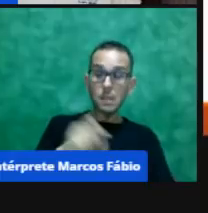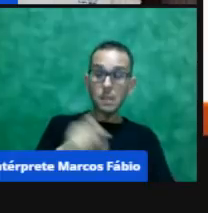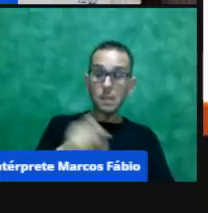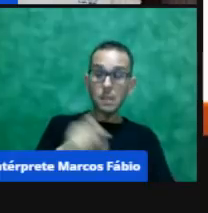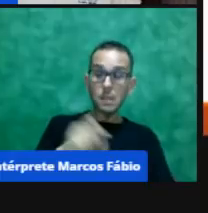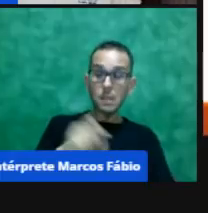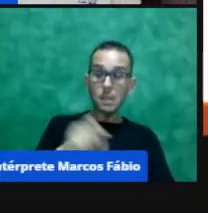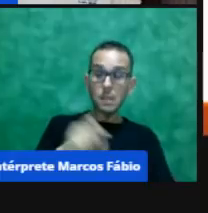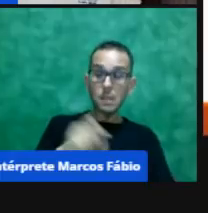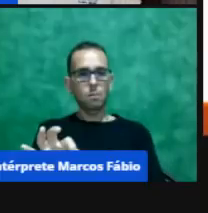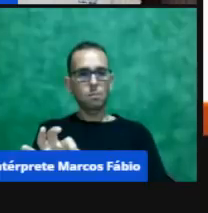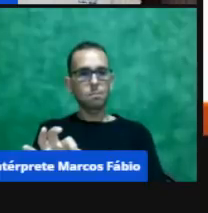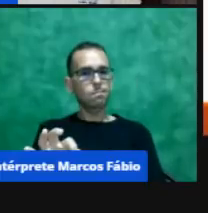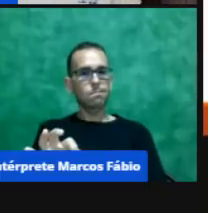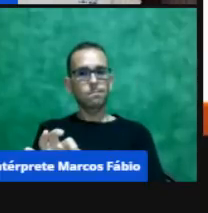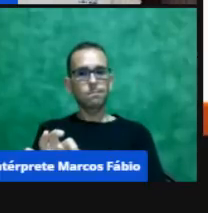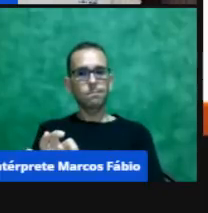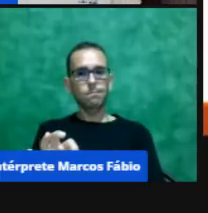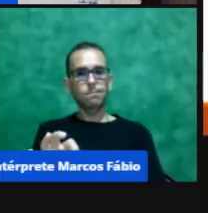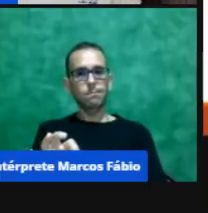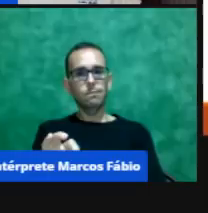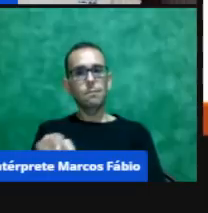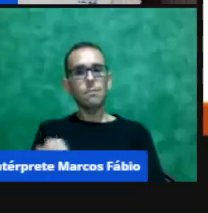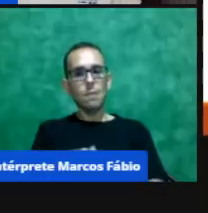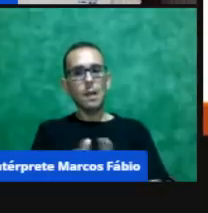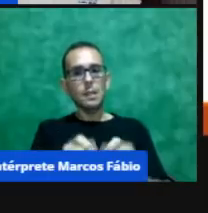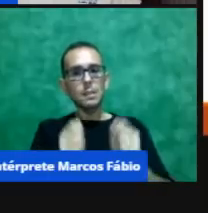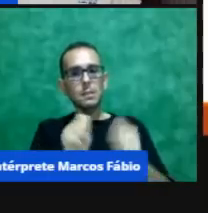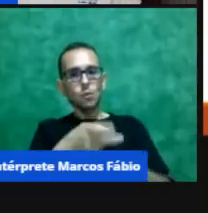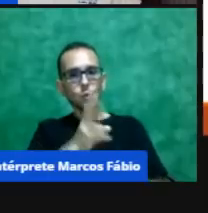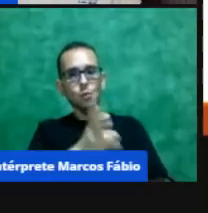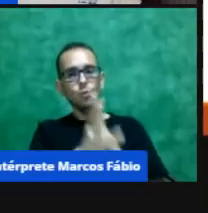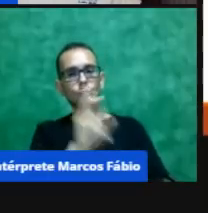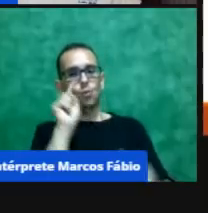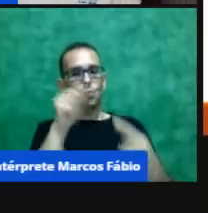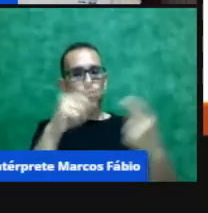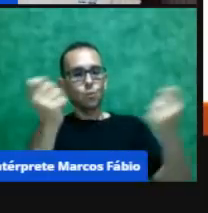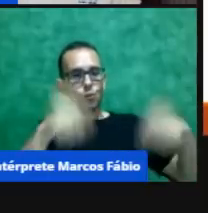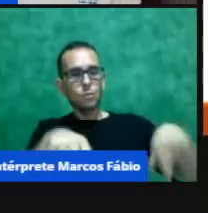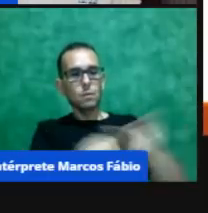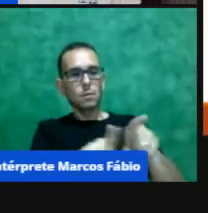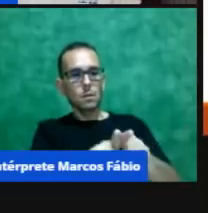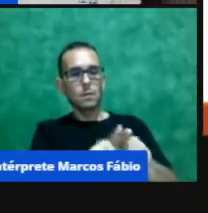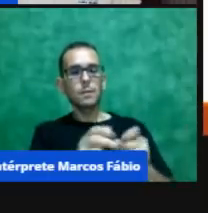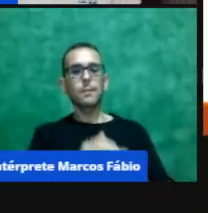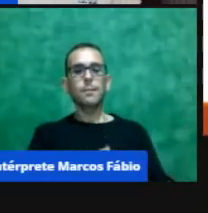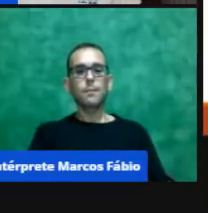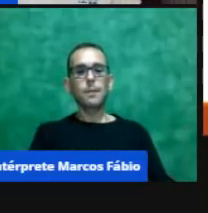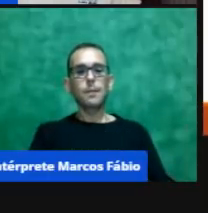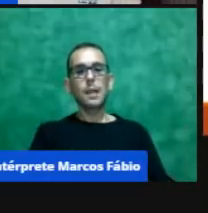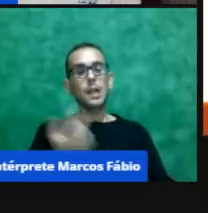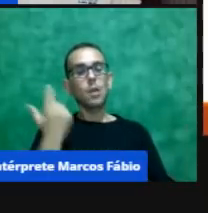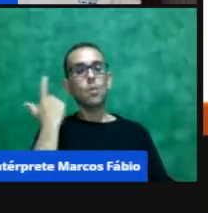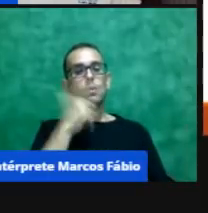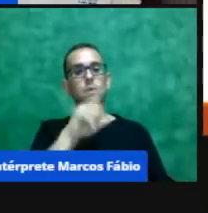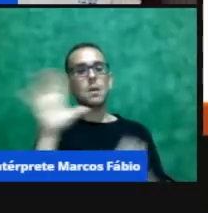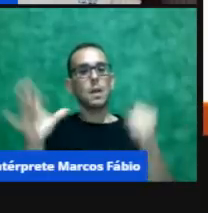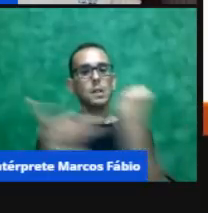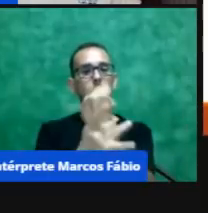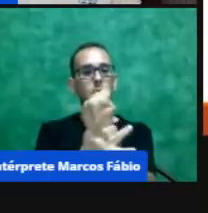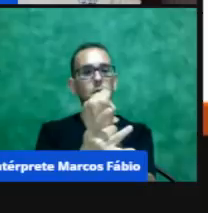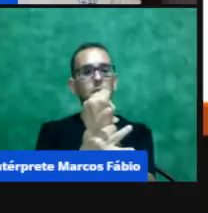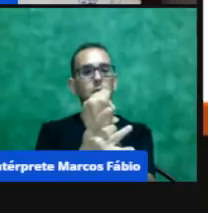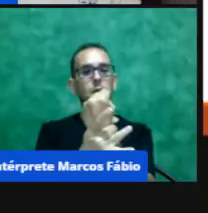30% de uma turma, mas eu acredito particularmente, conforme eu estava falando com uma professora, é que a gente precisa garantir,